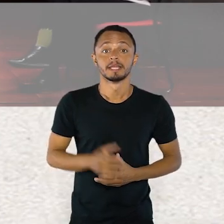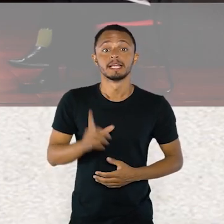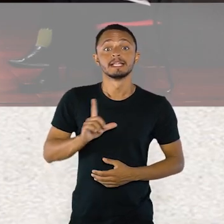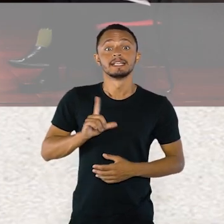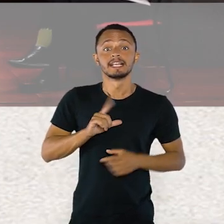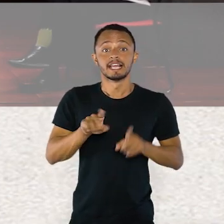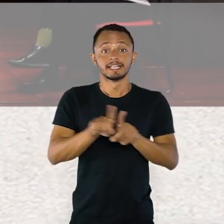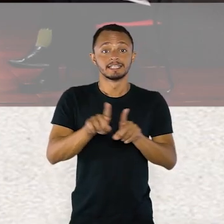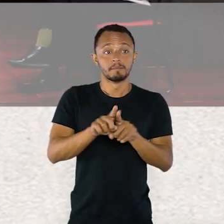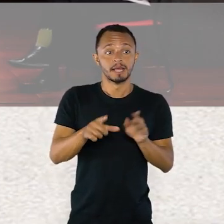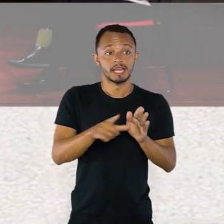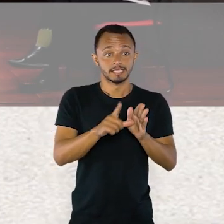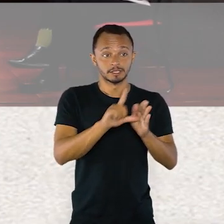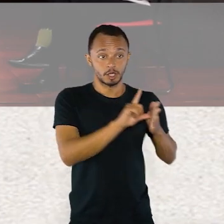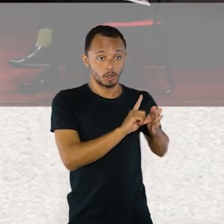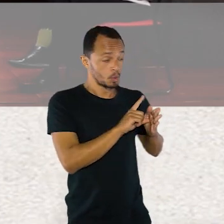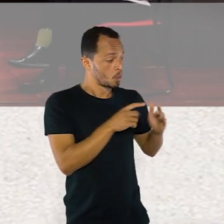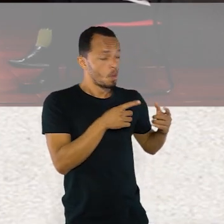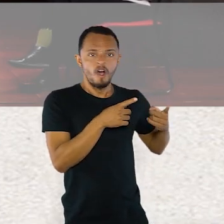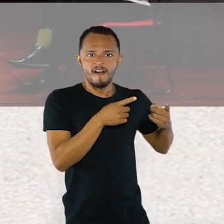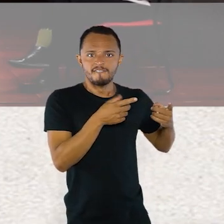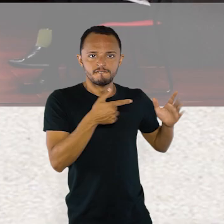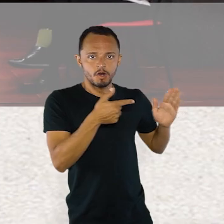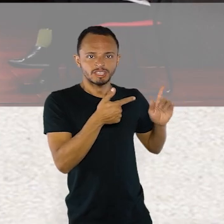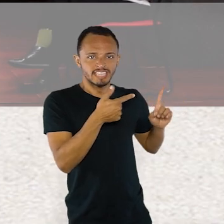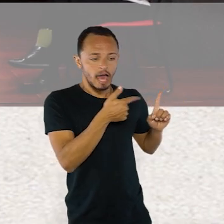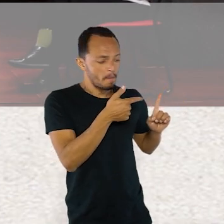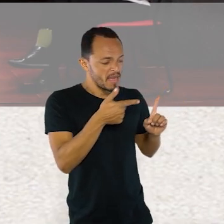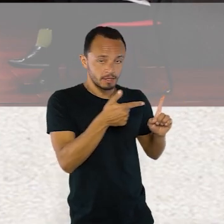seu fuzilamento, numa tela pintada no